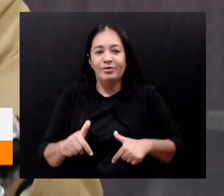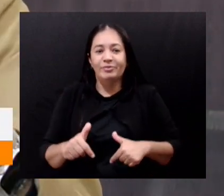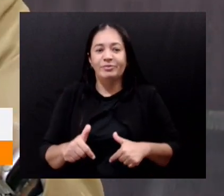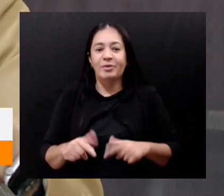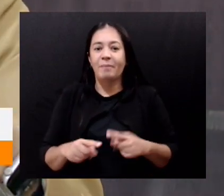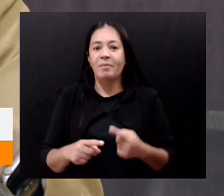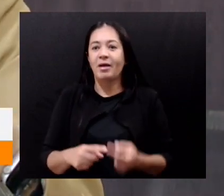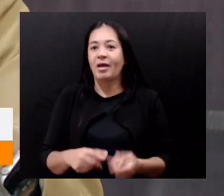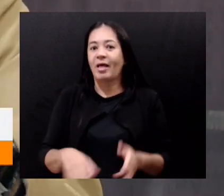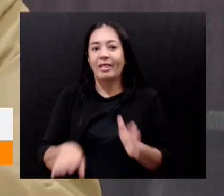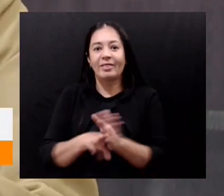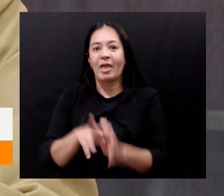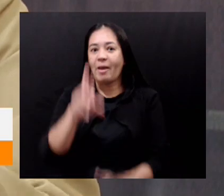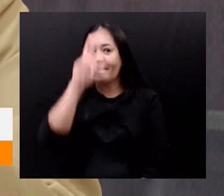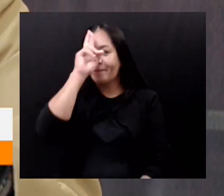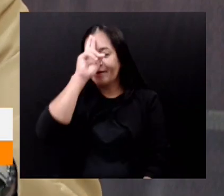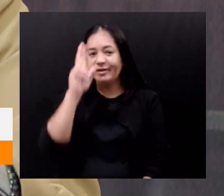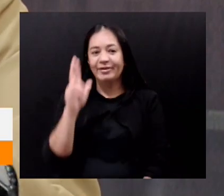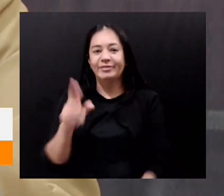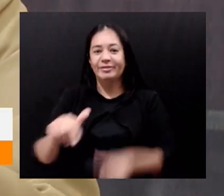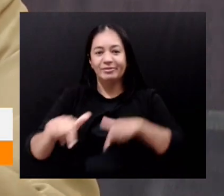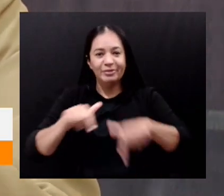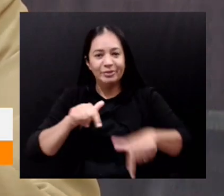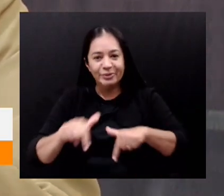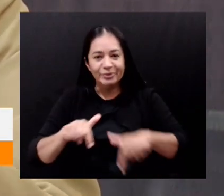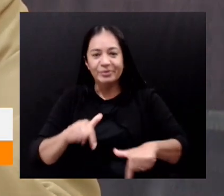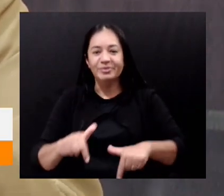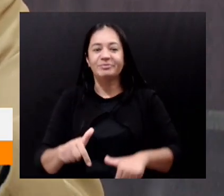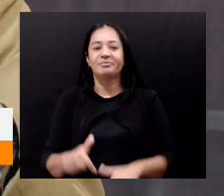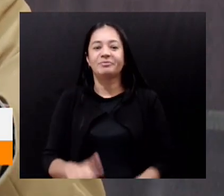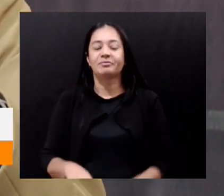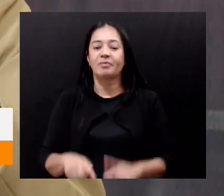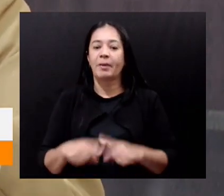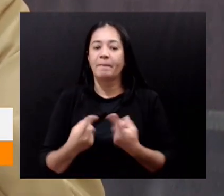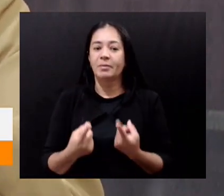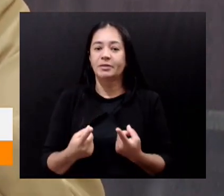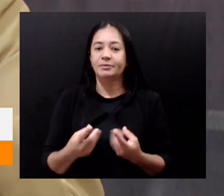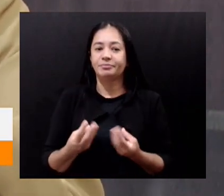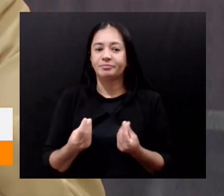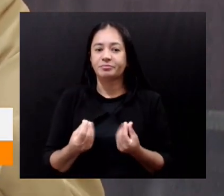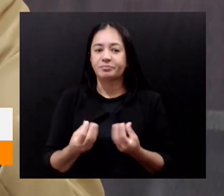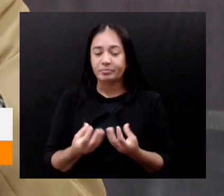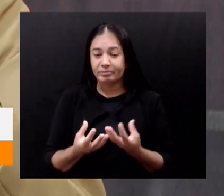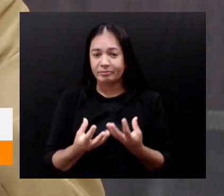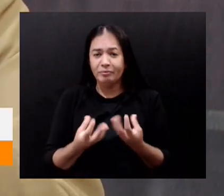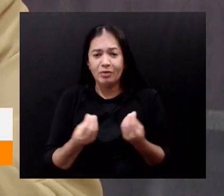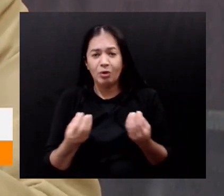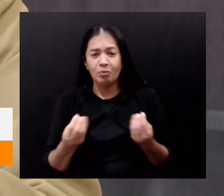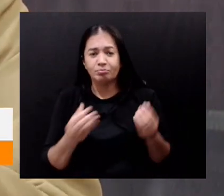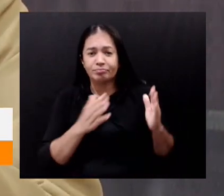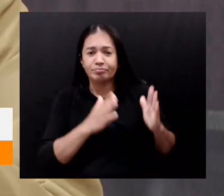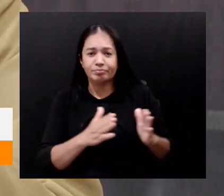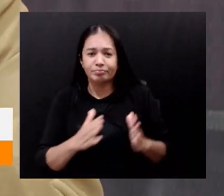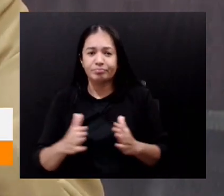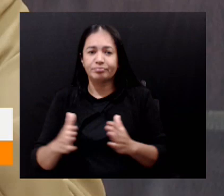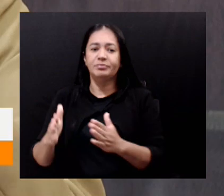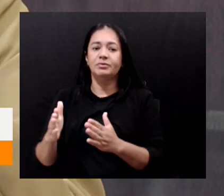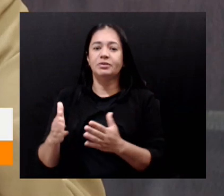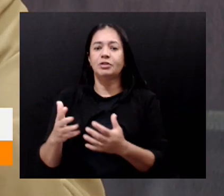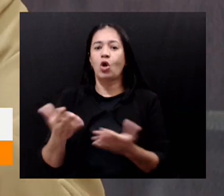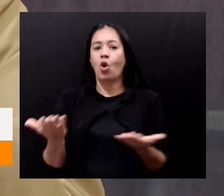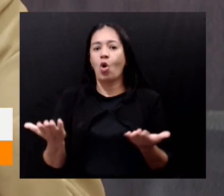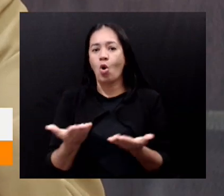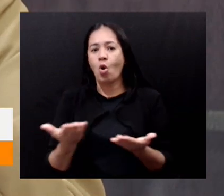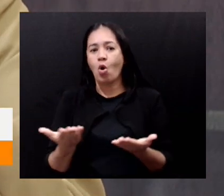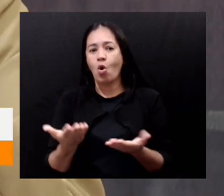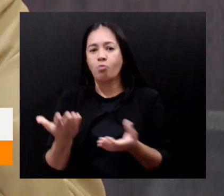portanto, eles estão trabalhando, mas o volume é muito. Então, de processos de netos, hoje estão concluindo processos que deram